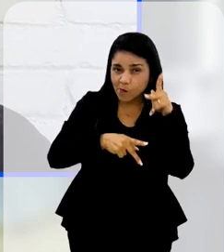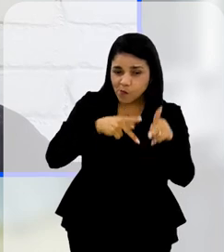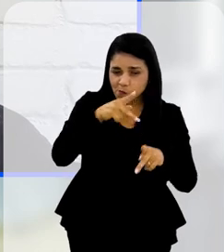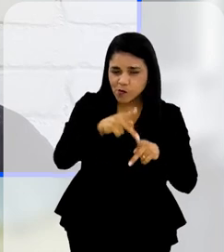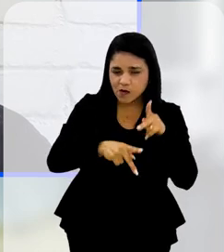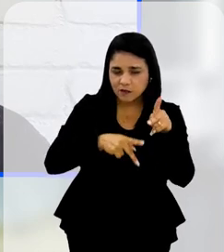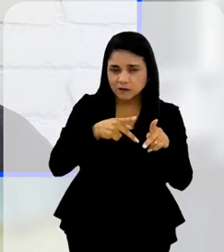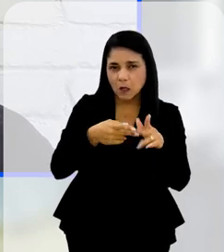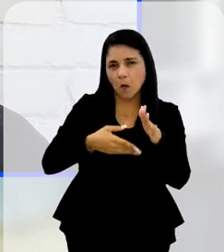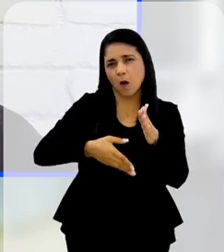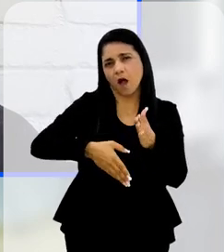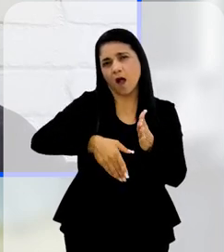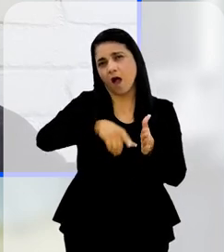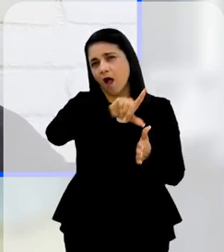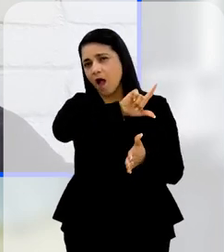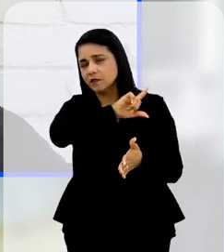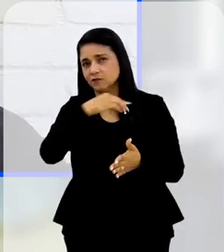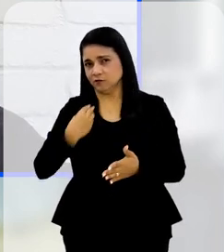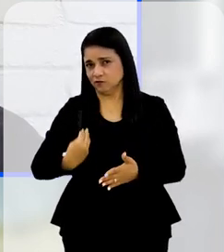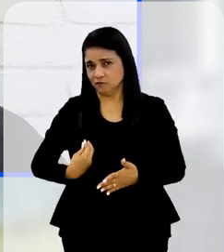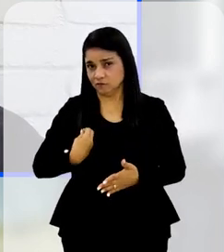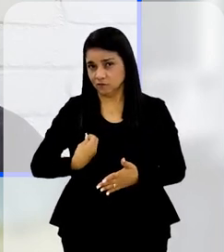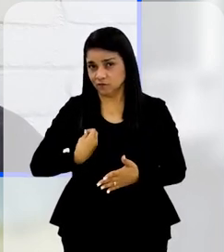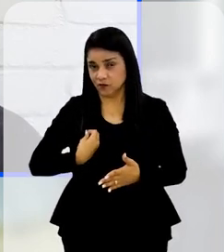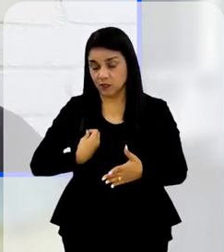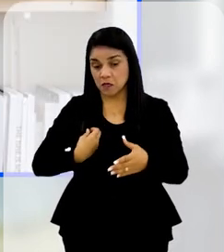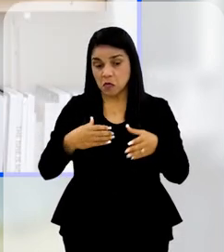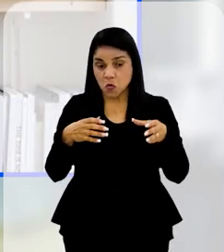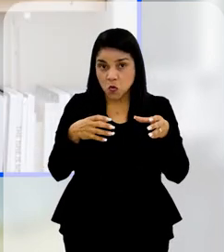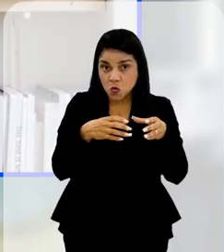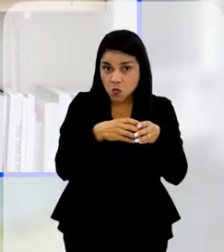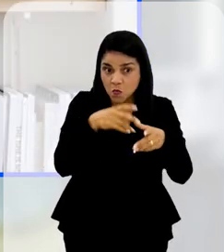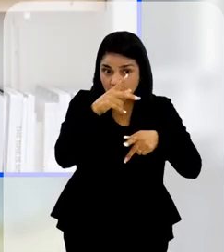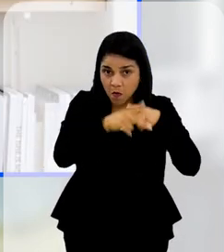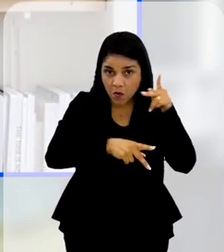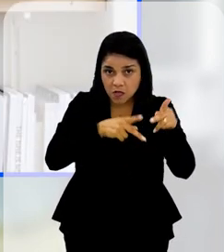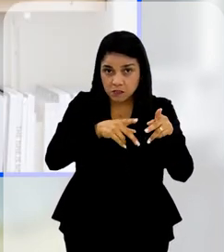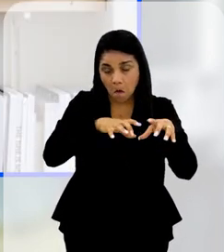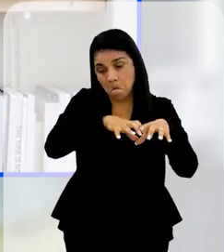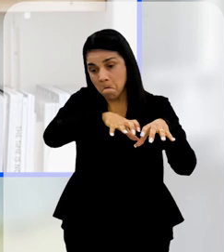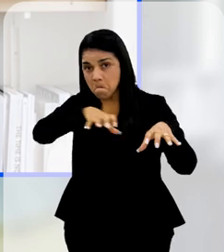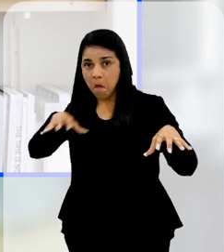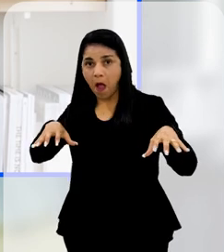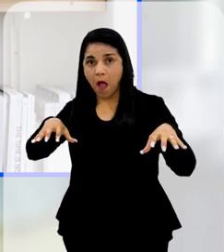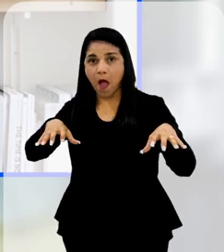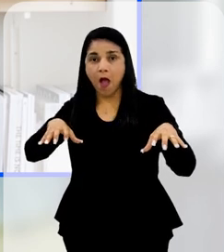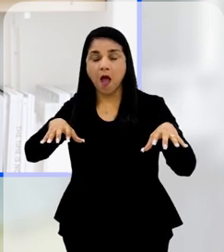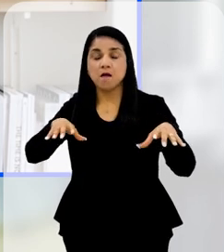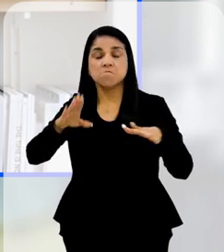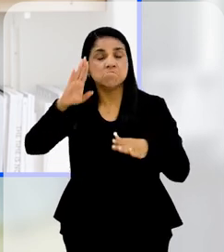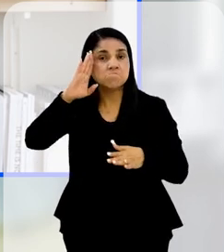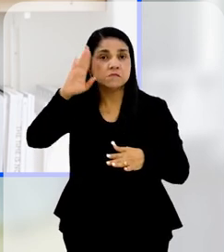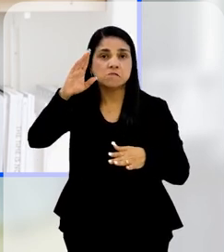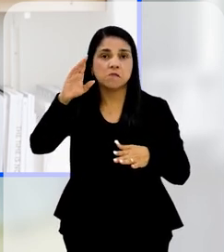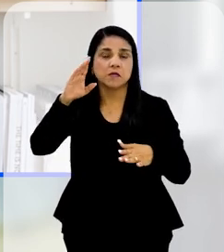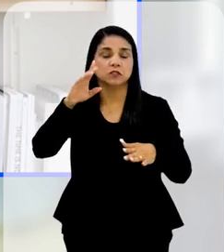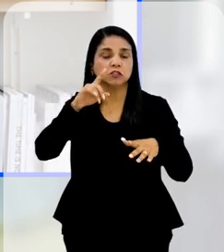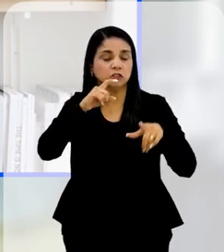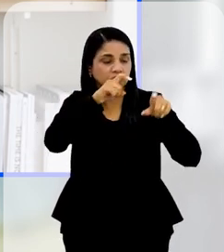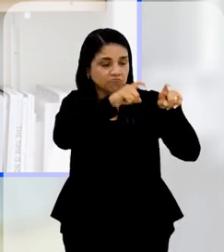parte da população, sobretudo a população não trabalhadora, a população rural, de qualquer